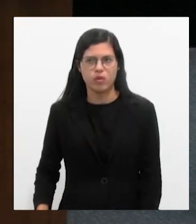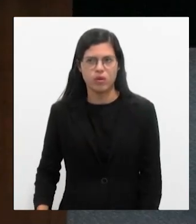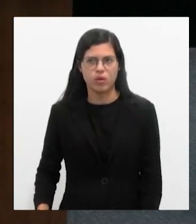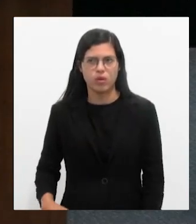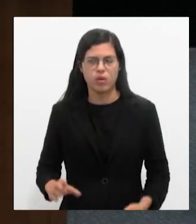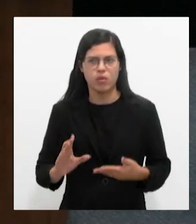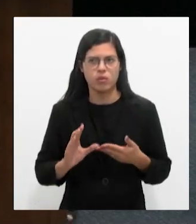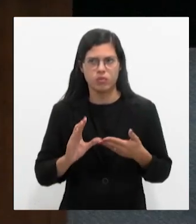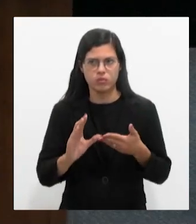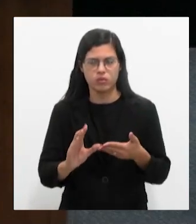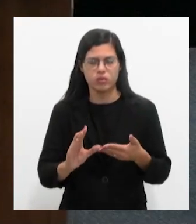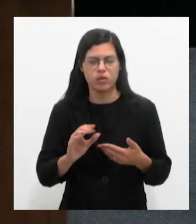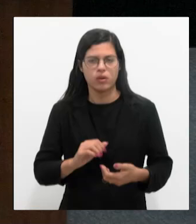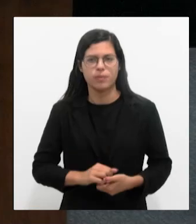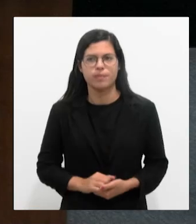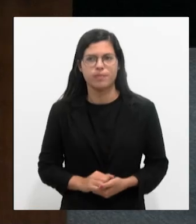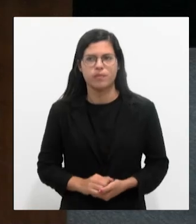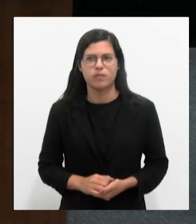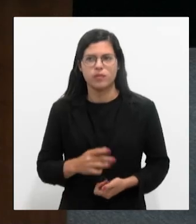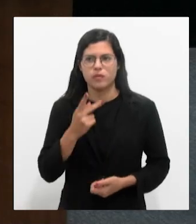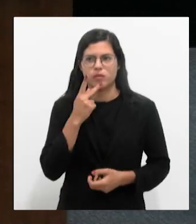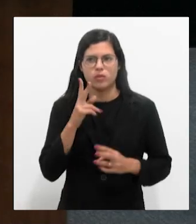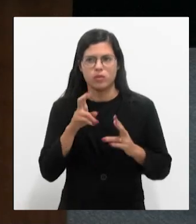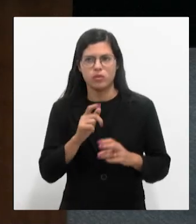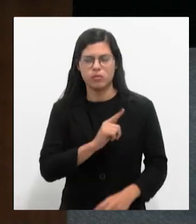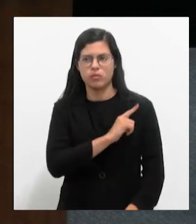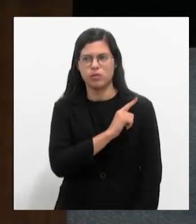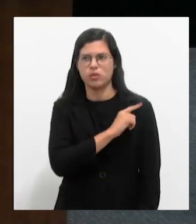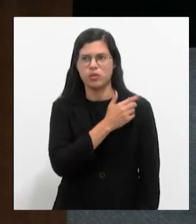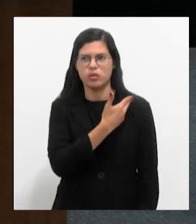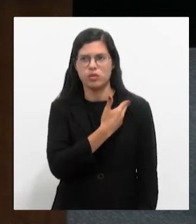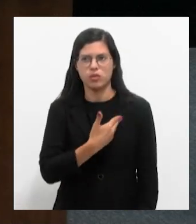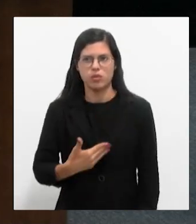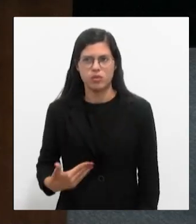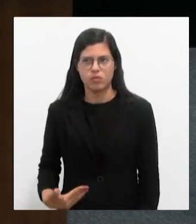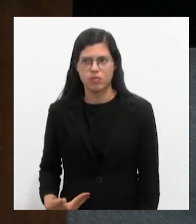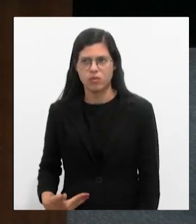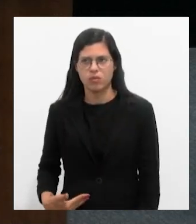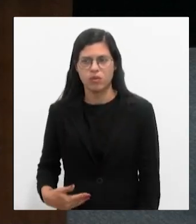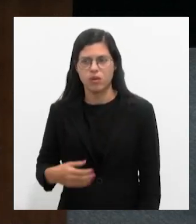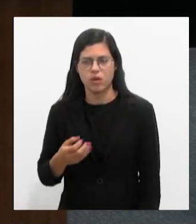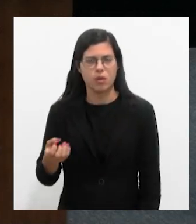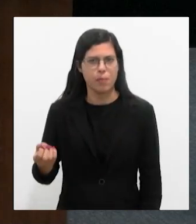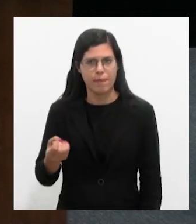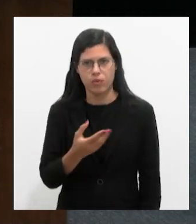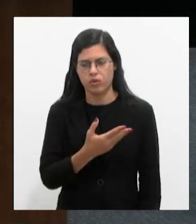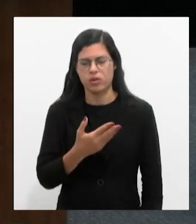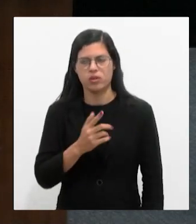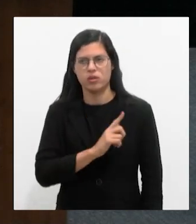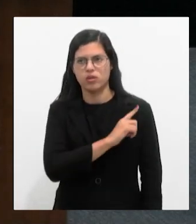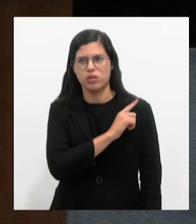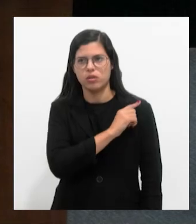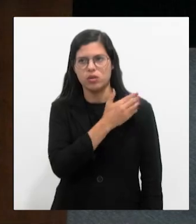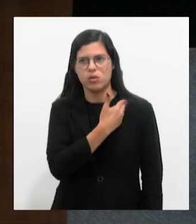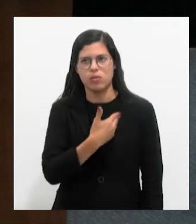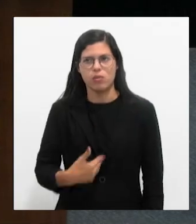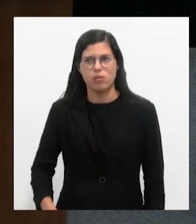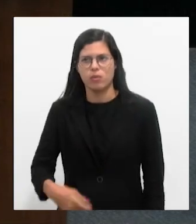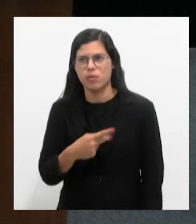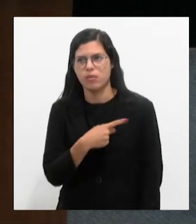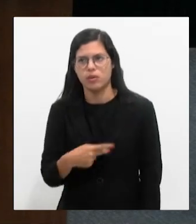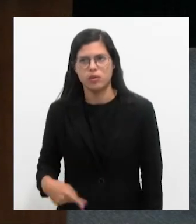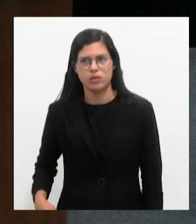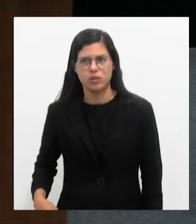de Contribuintes. E falando em gestão pública, falando em modernização da gestão pública, senhor presidente, nós